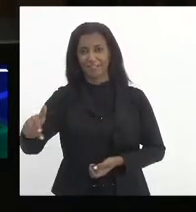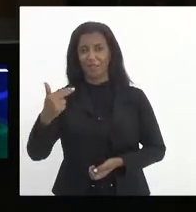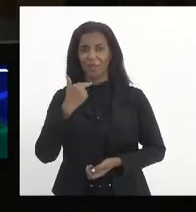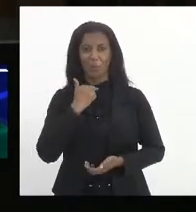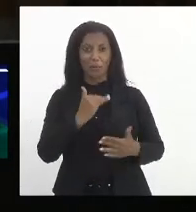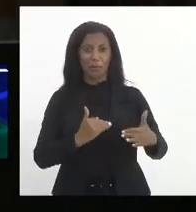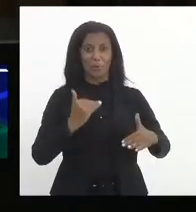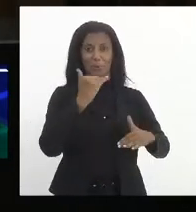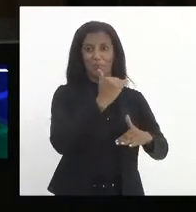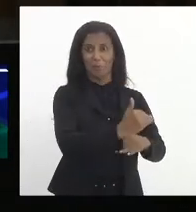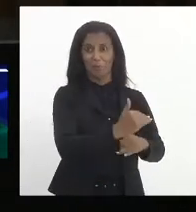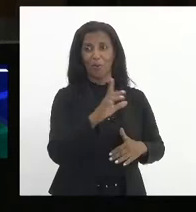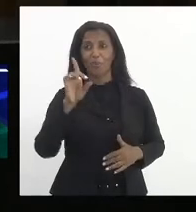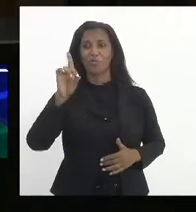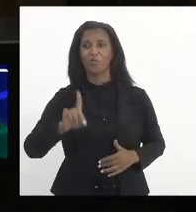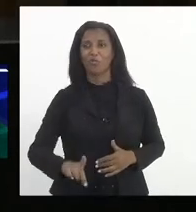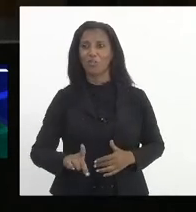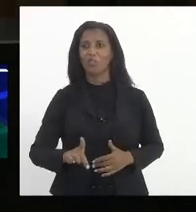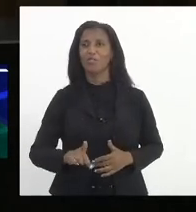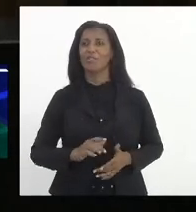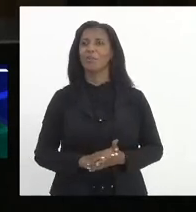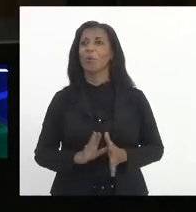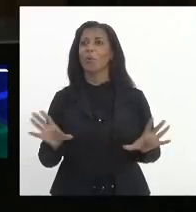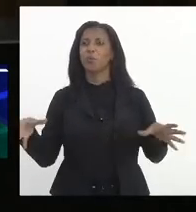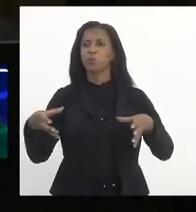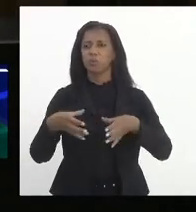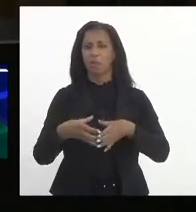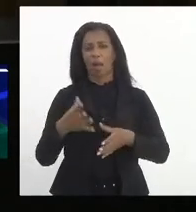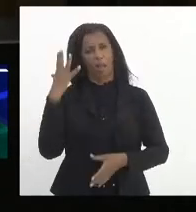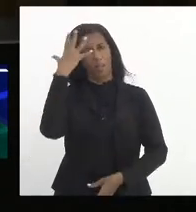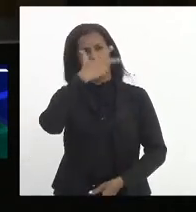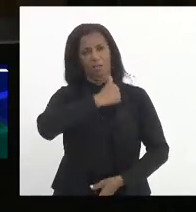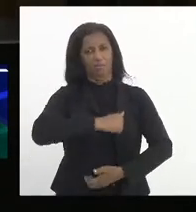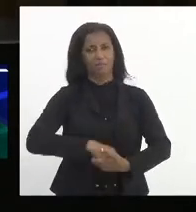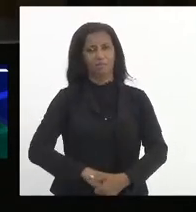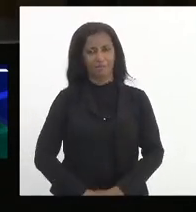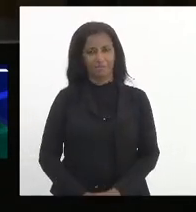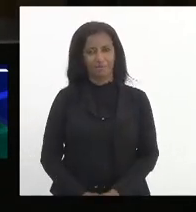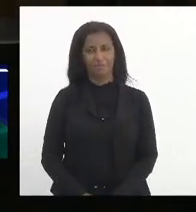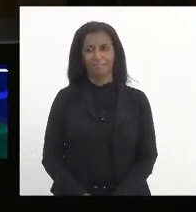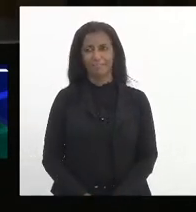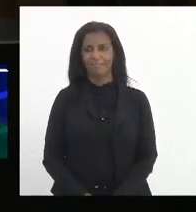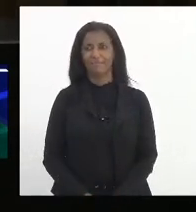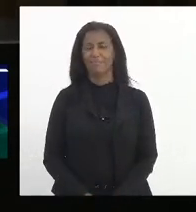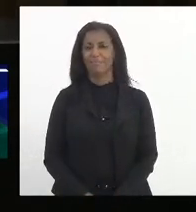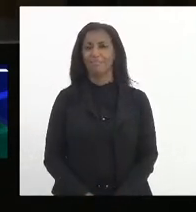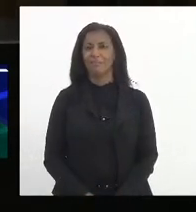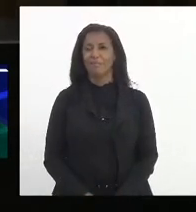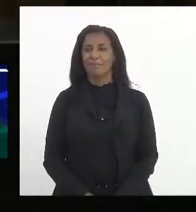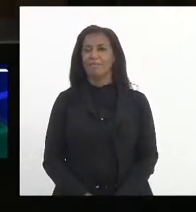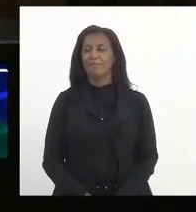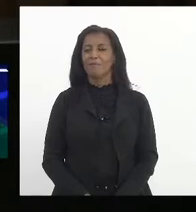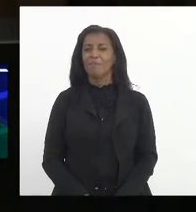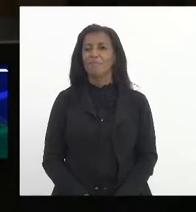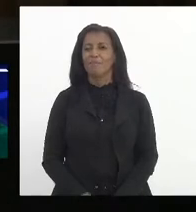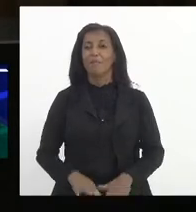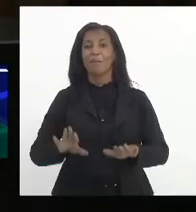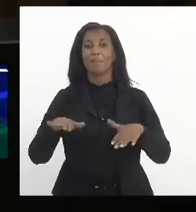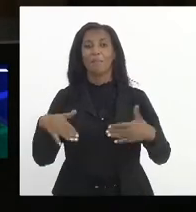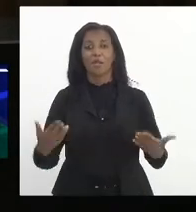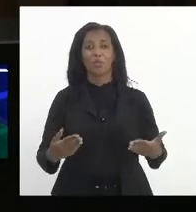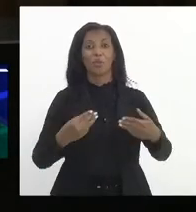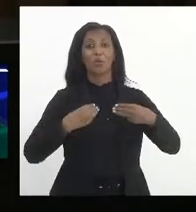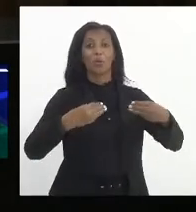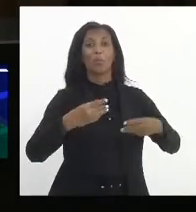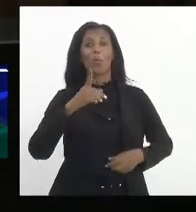se sobrepor ao direito aos direitos coletivos muito lindo muito lindo né mas quando o